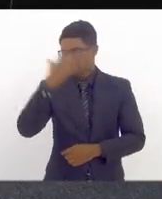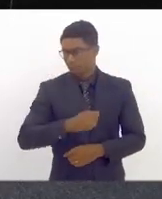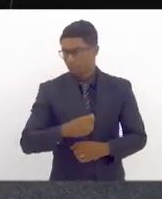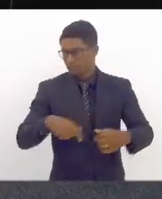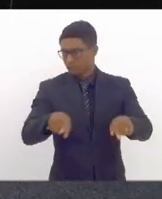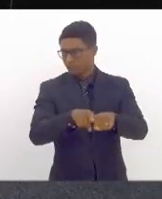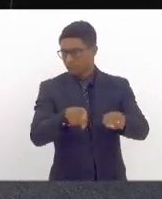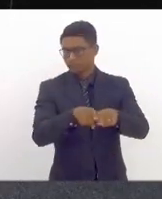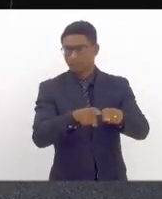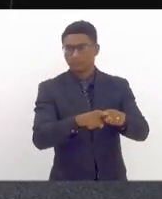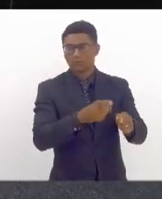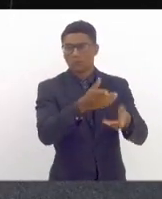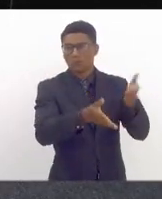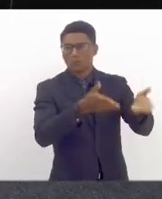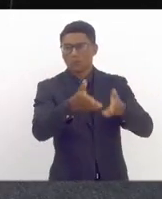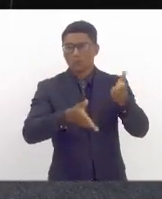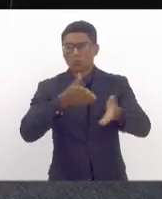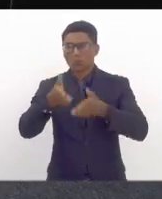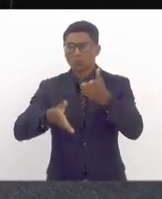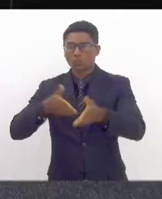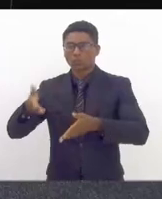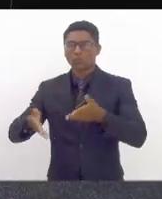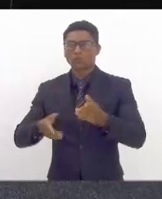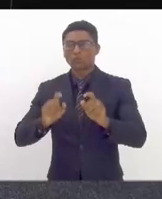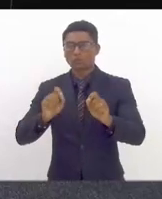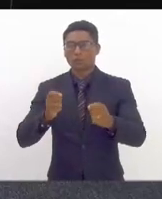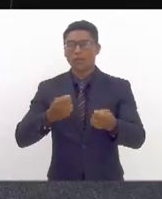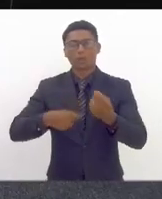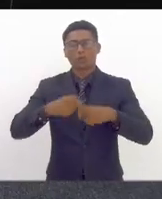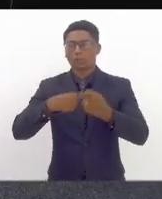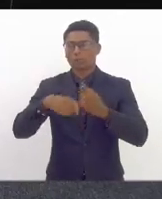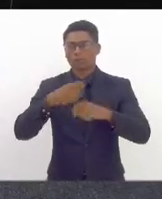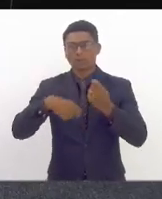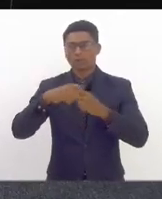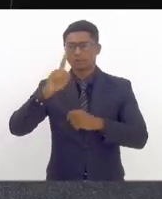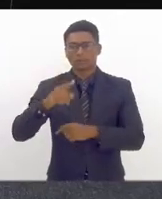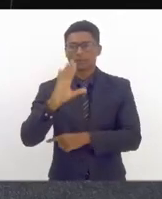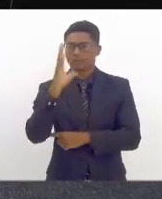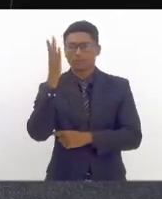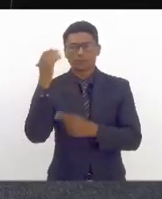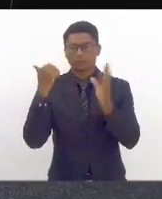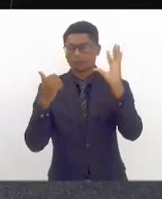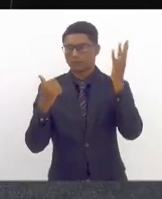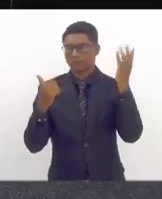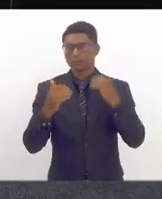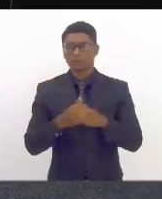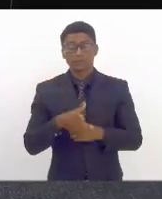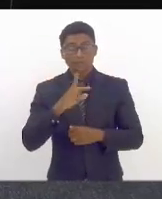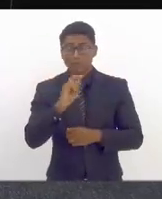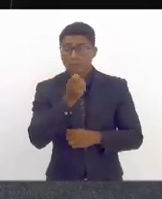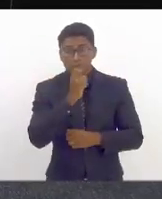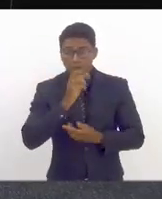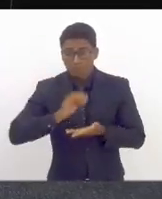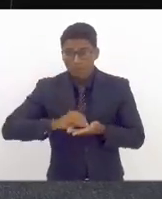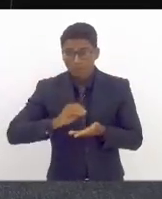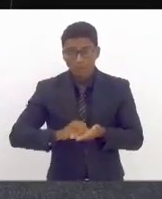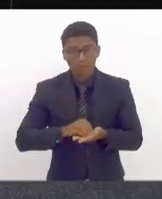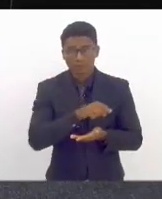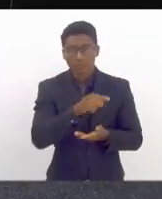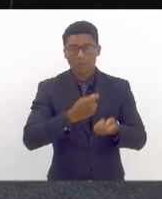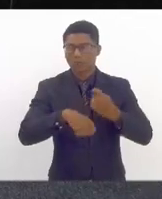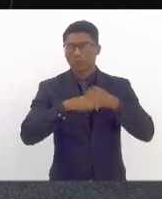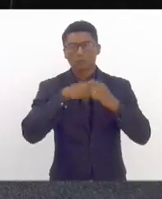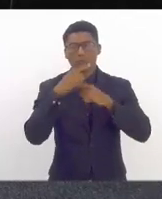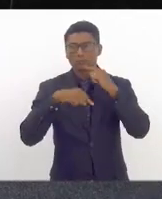a partir da sua economia a economia é a natureza sem a falta da natureza não tem economia para eles e eles